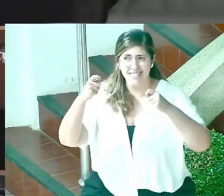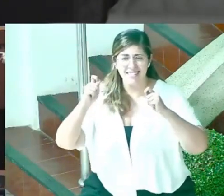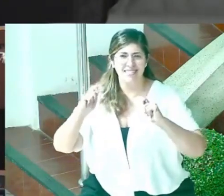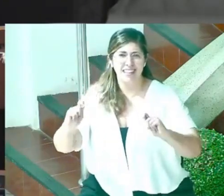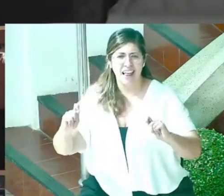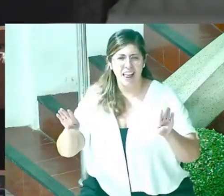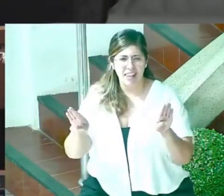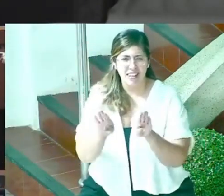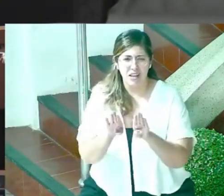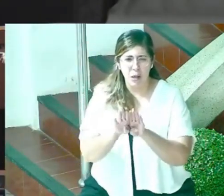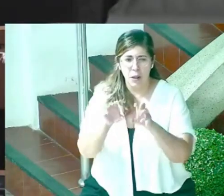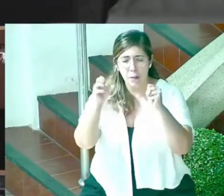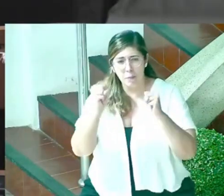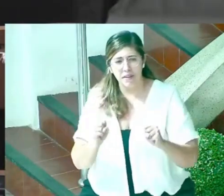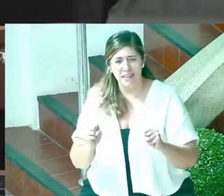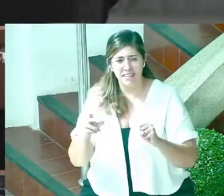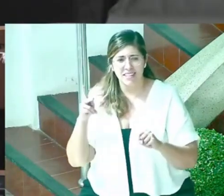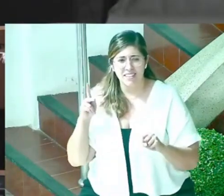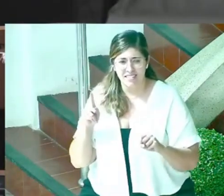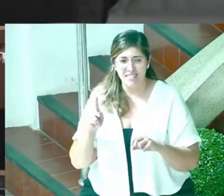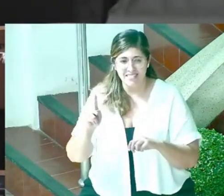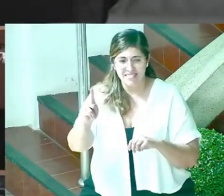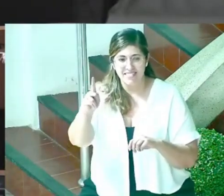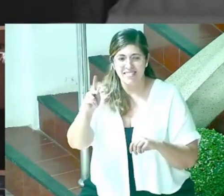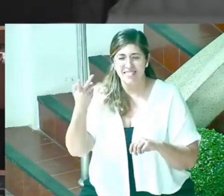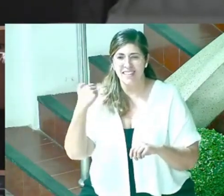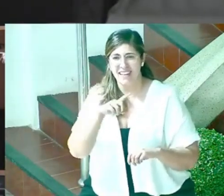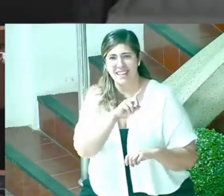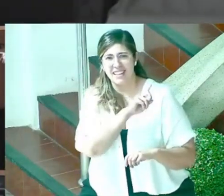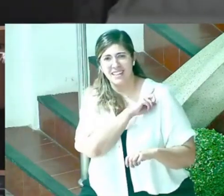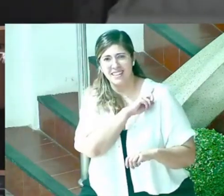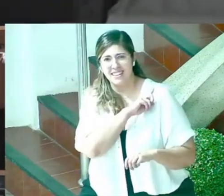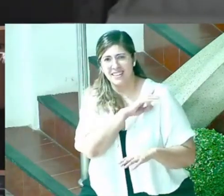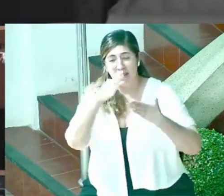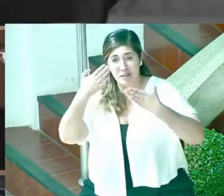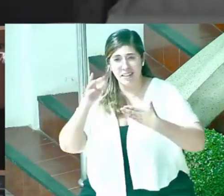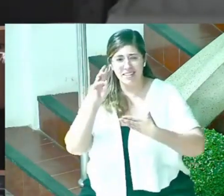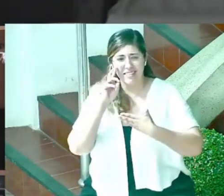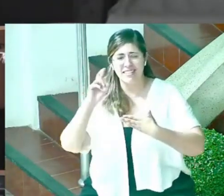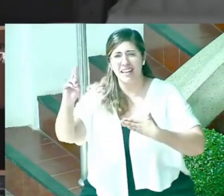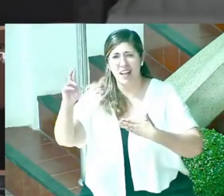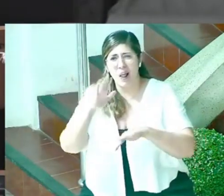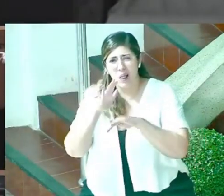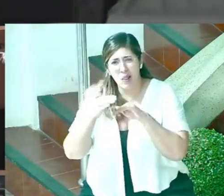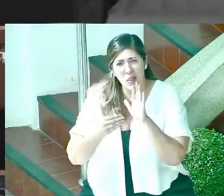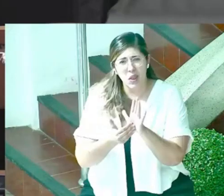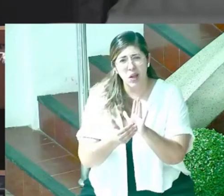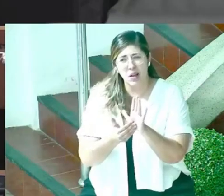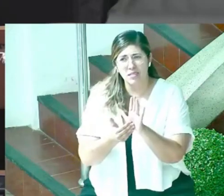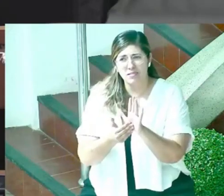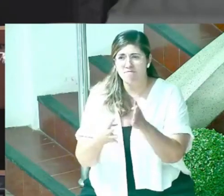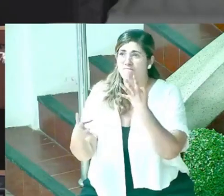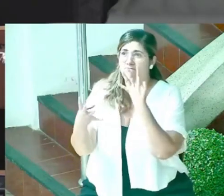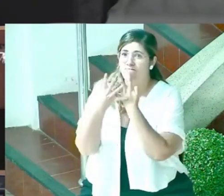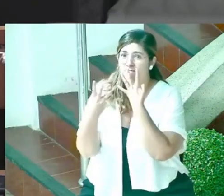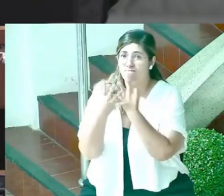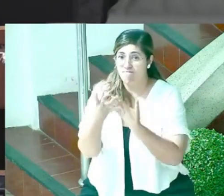E a Jesus, então, começou a ensinar os seus discípulos a orar. E ele nos forneceu uma